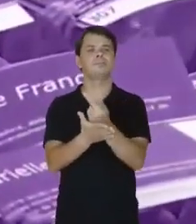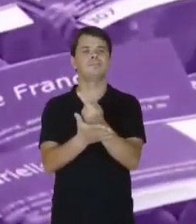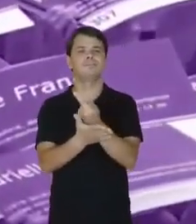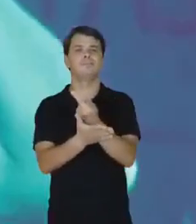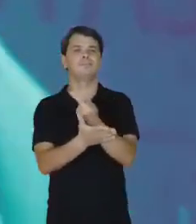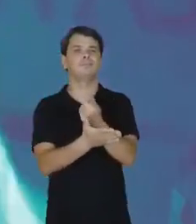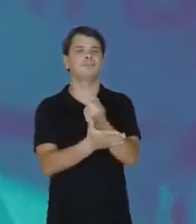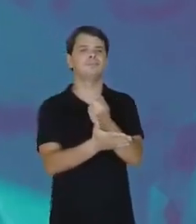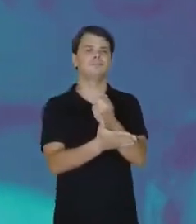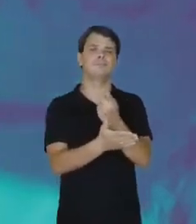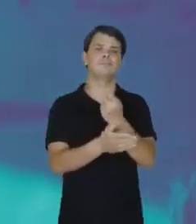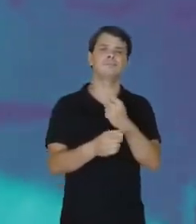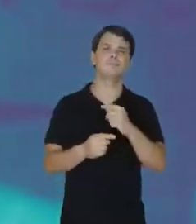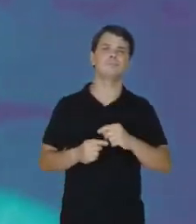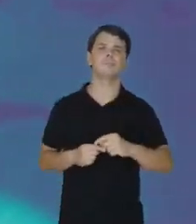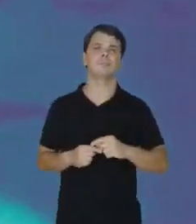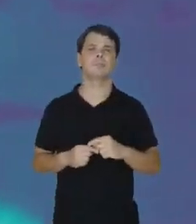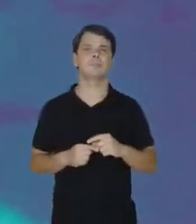acontecer.